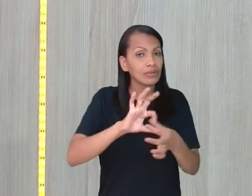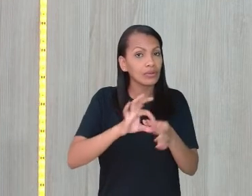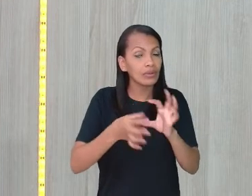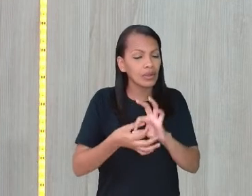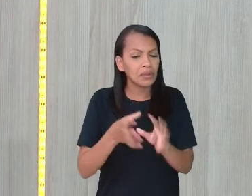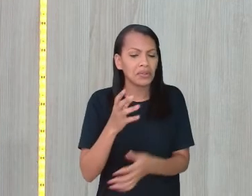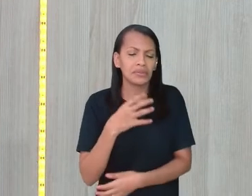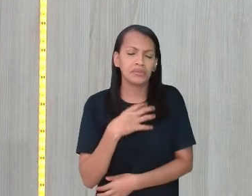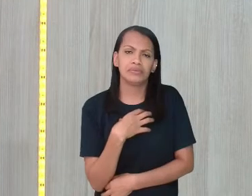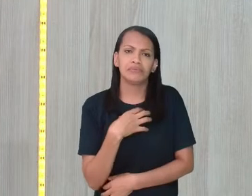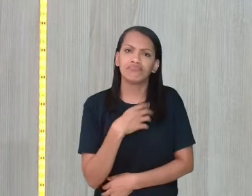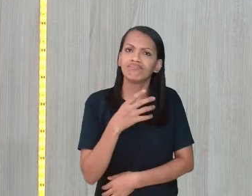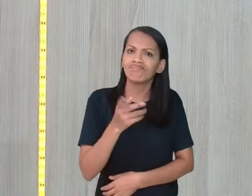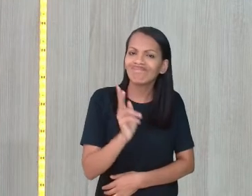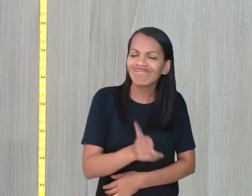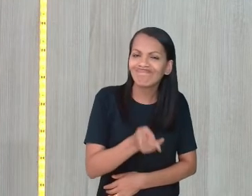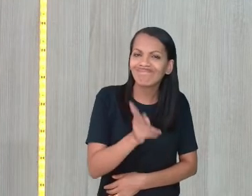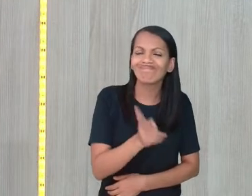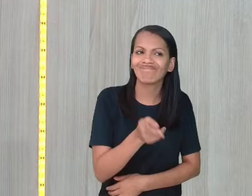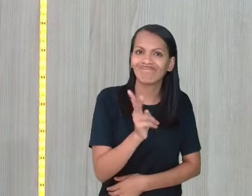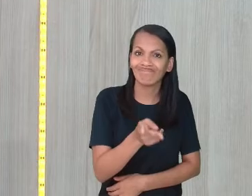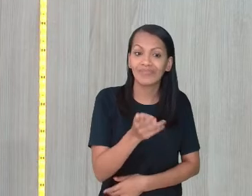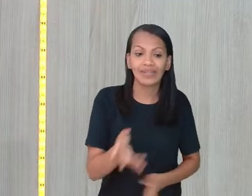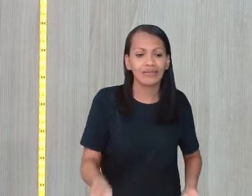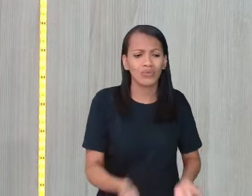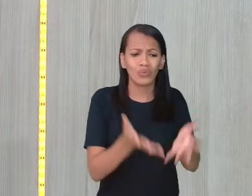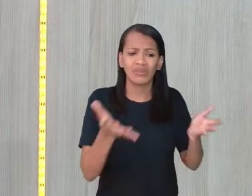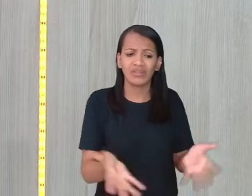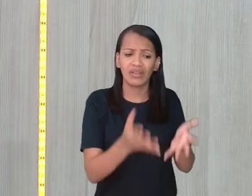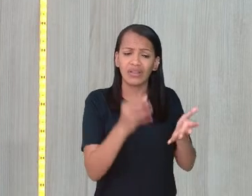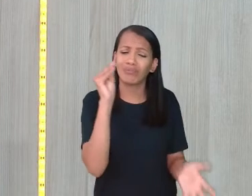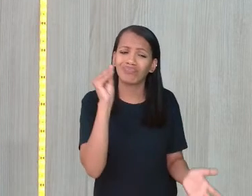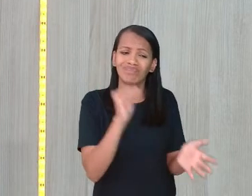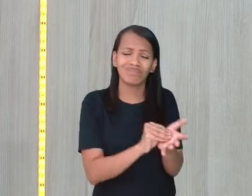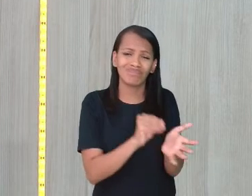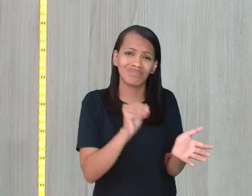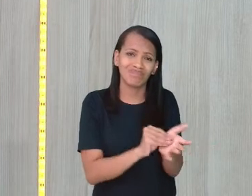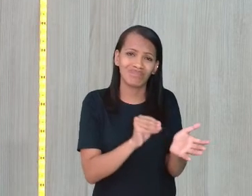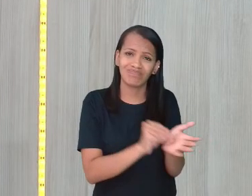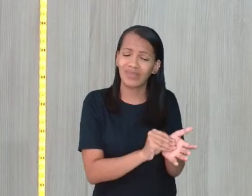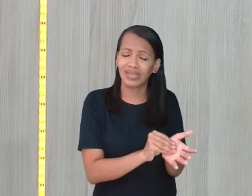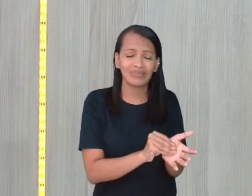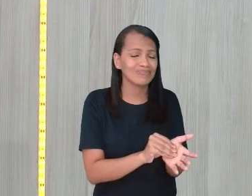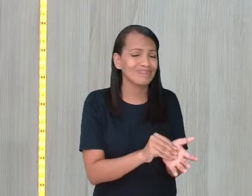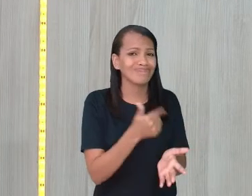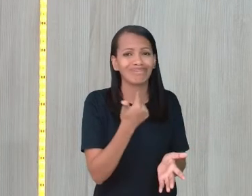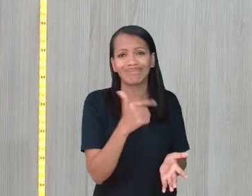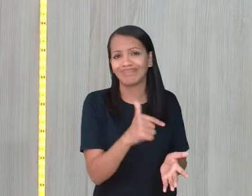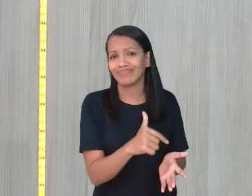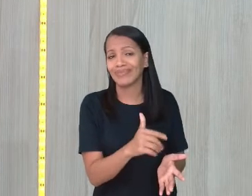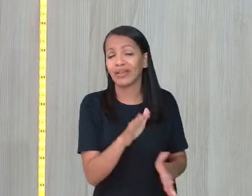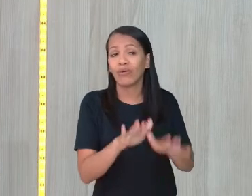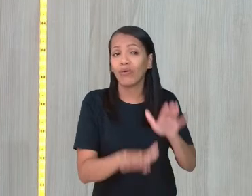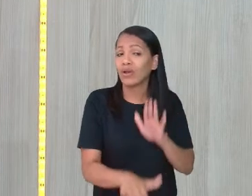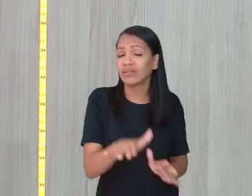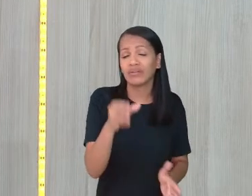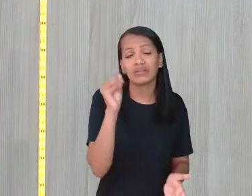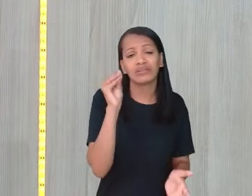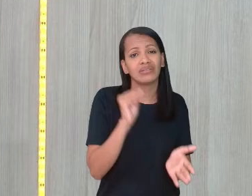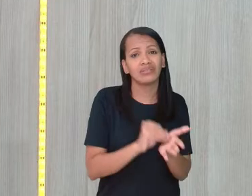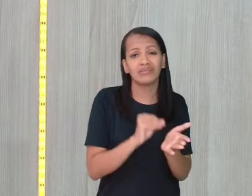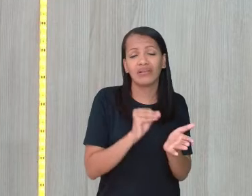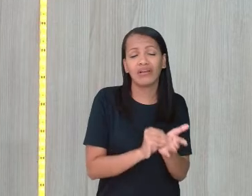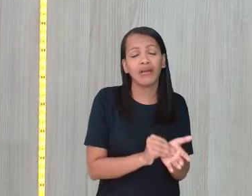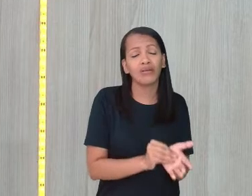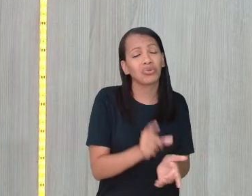gente sempre verifica aí que o incentivo para esses esportes não está apenas em relação a tudo isso